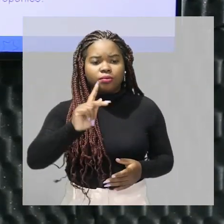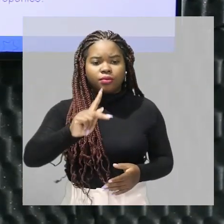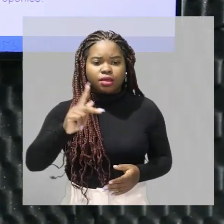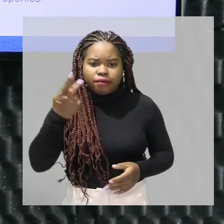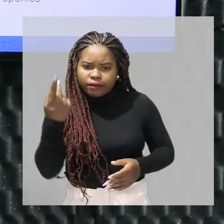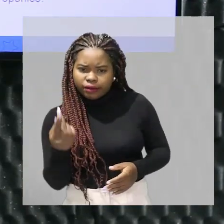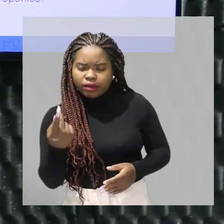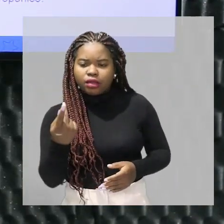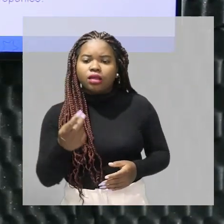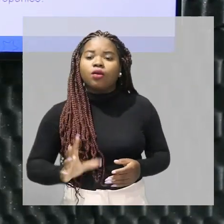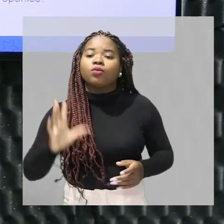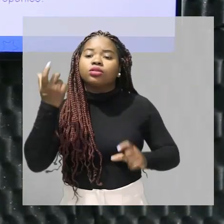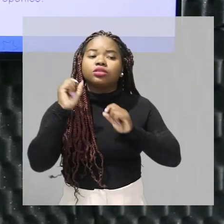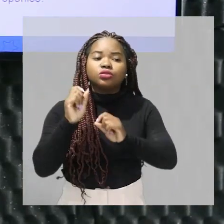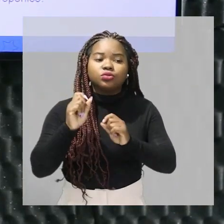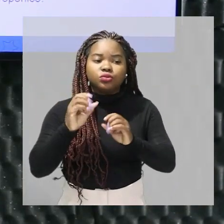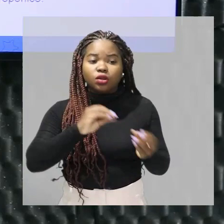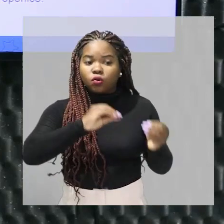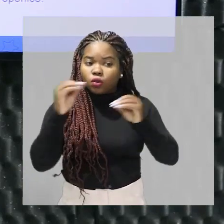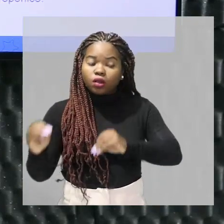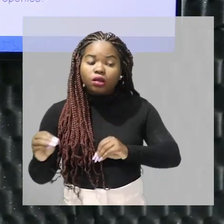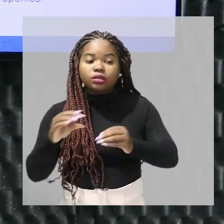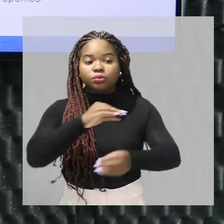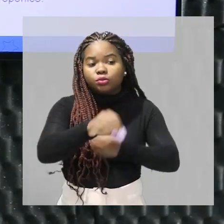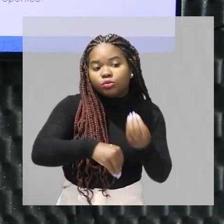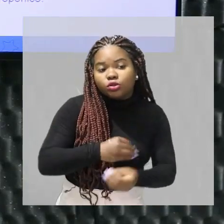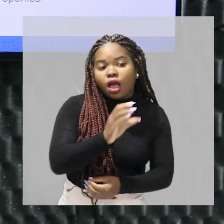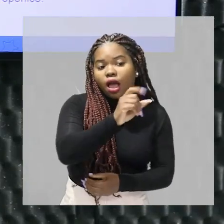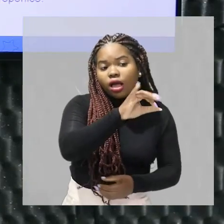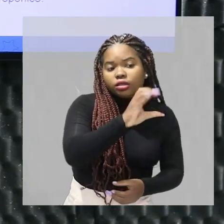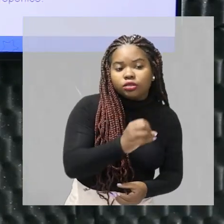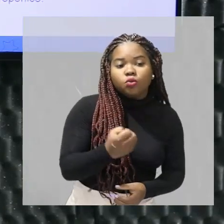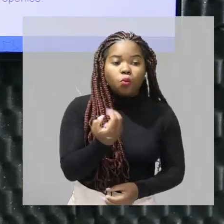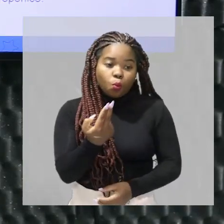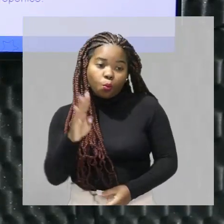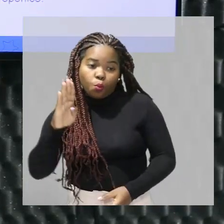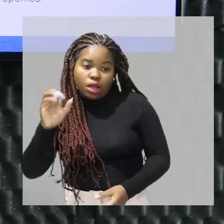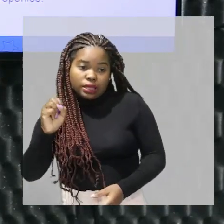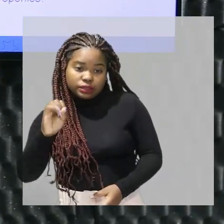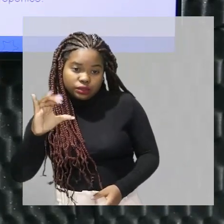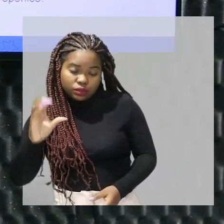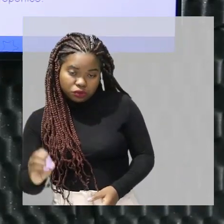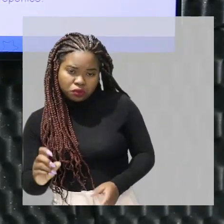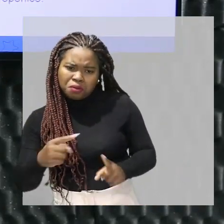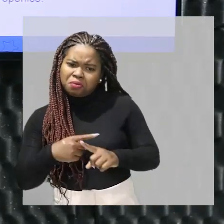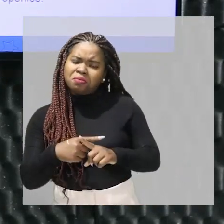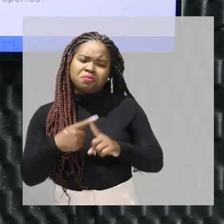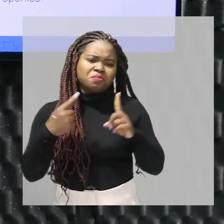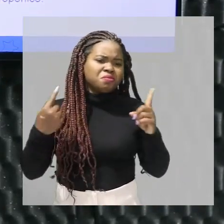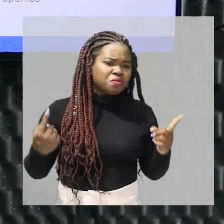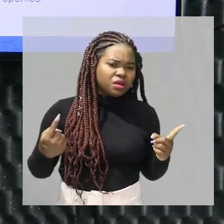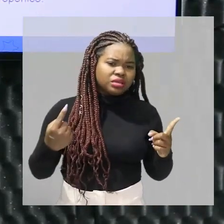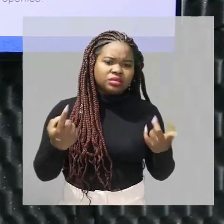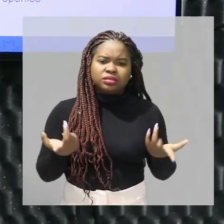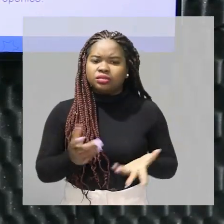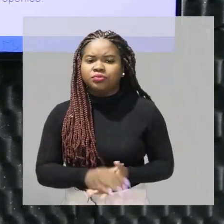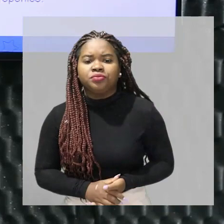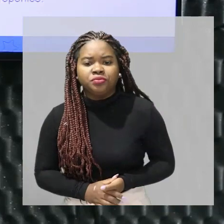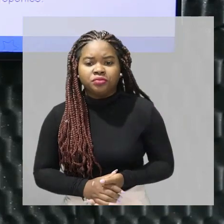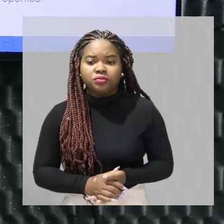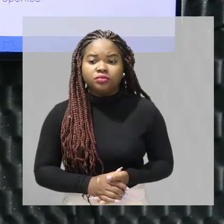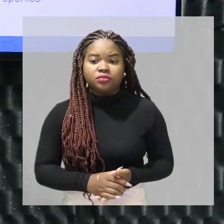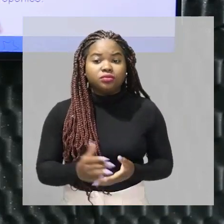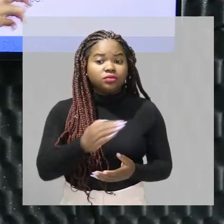são feitas pela adição de compostos, ou ácidos ou básicos, mas não devem introduzir elementos nocivos